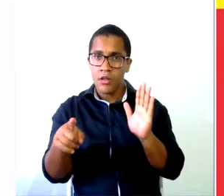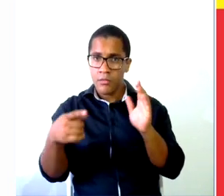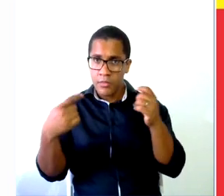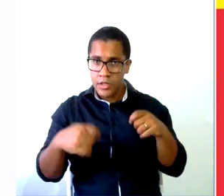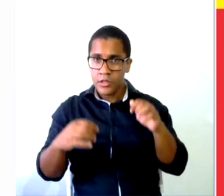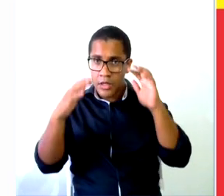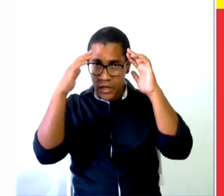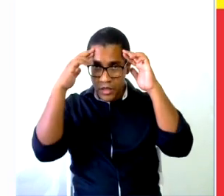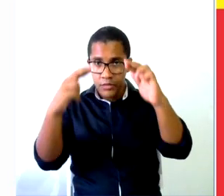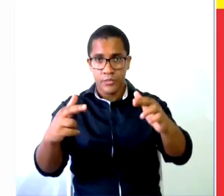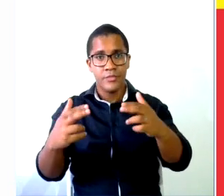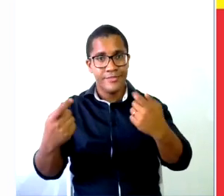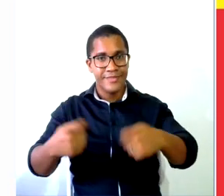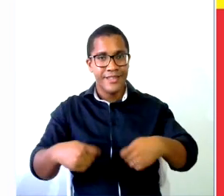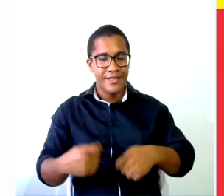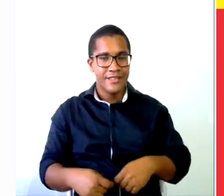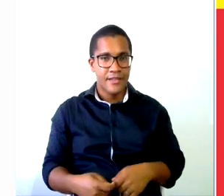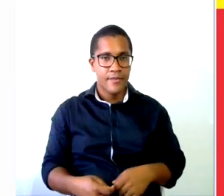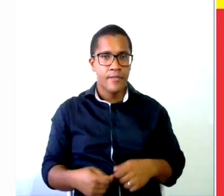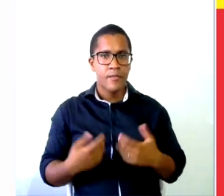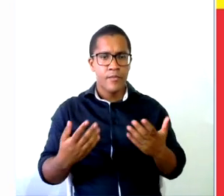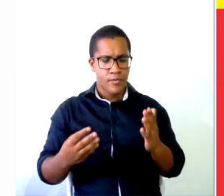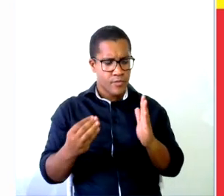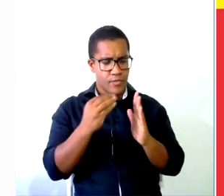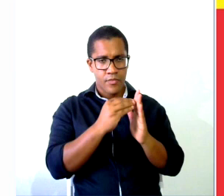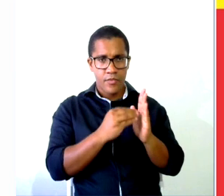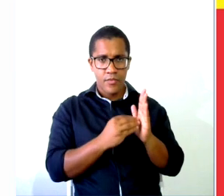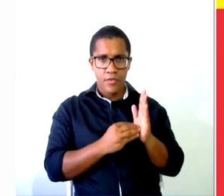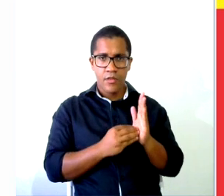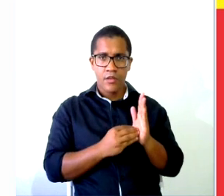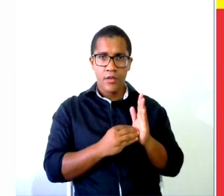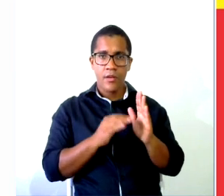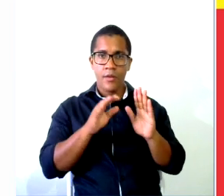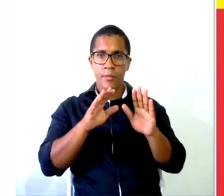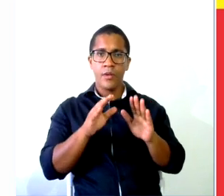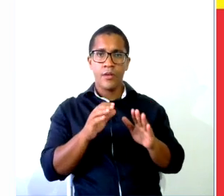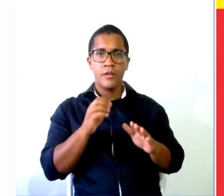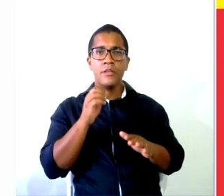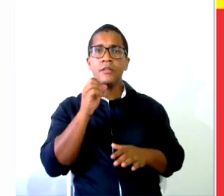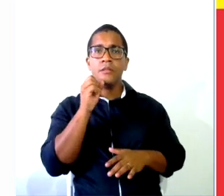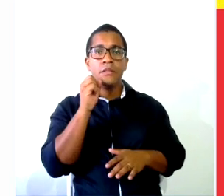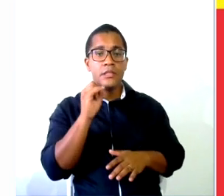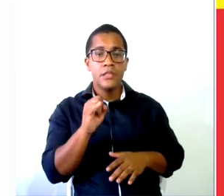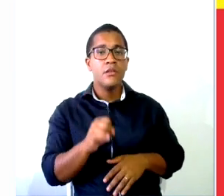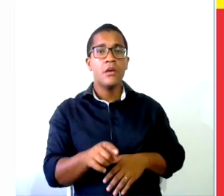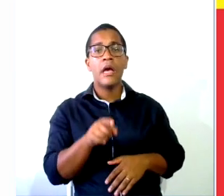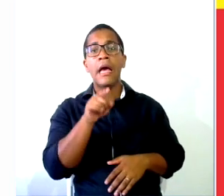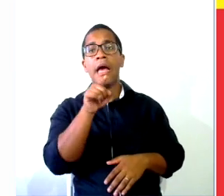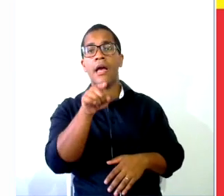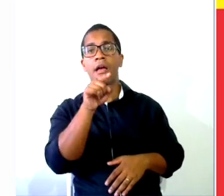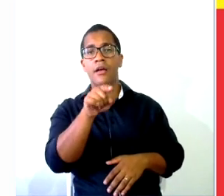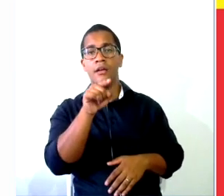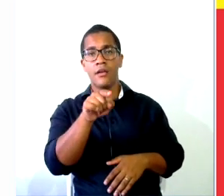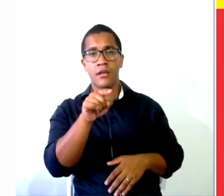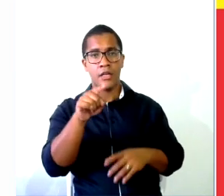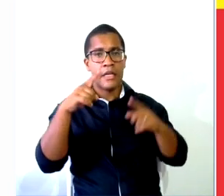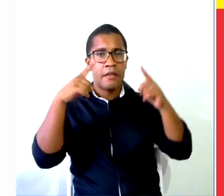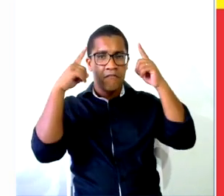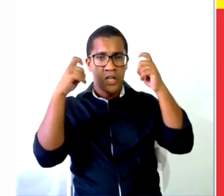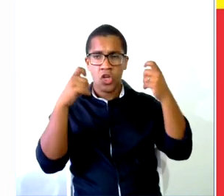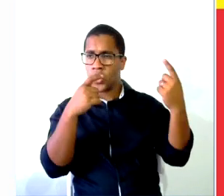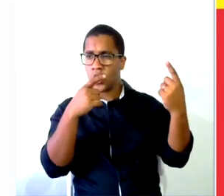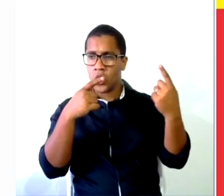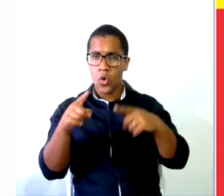chegou-se tão longe nesta matéria que, mesmo quando se comete